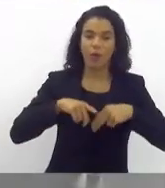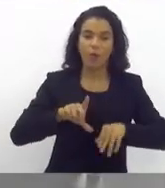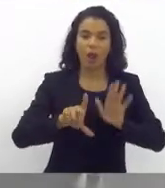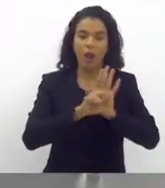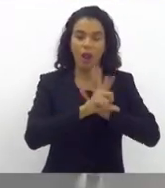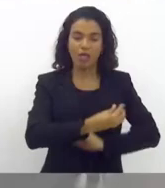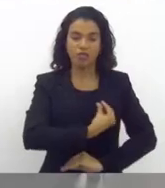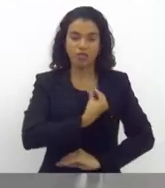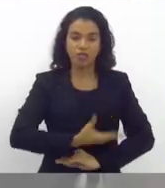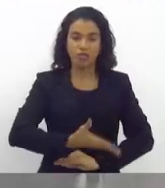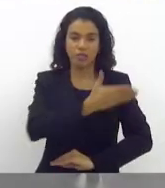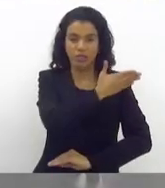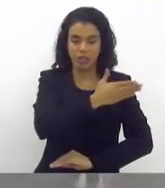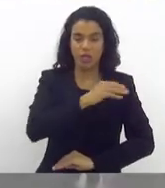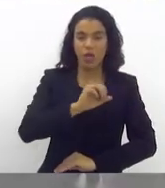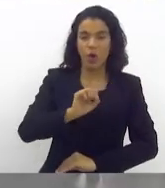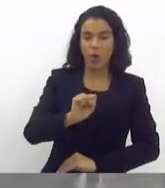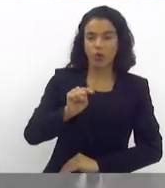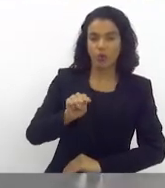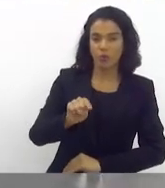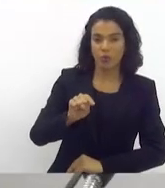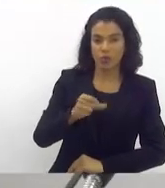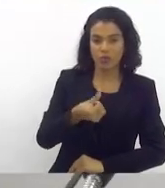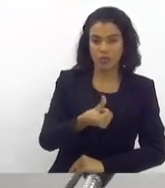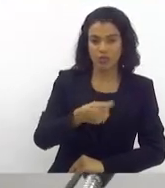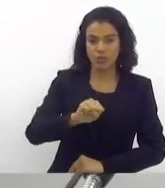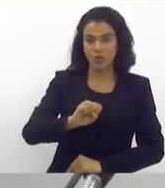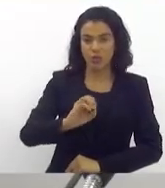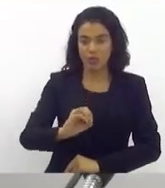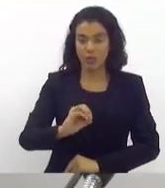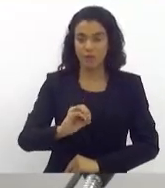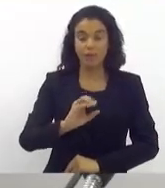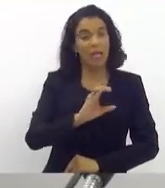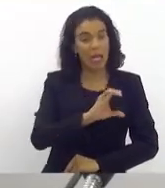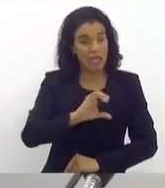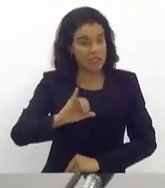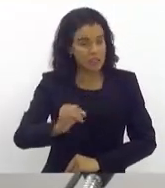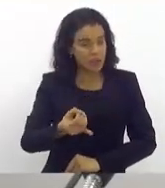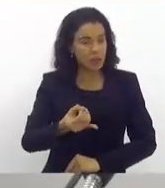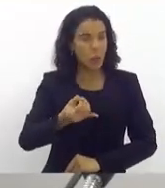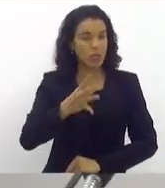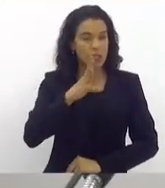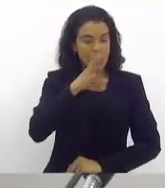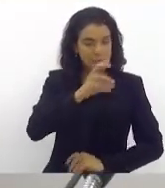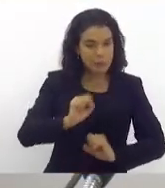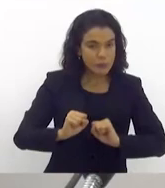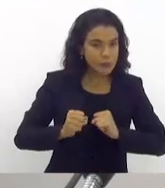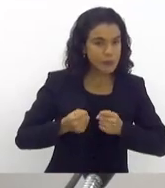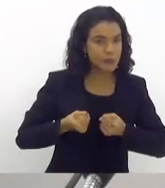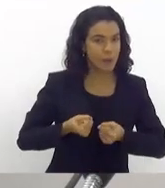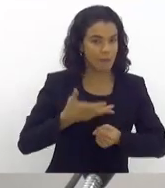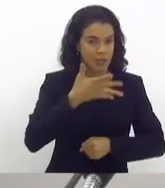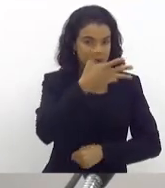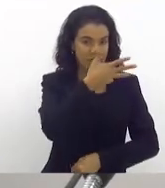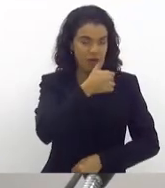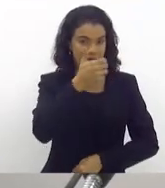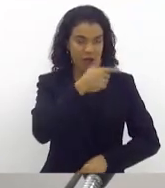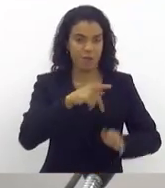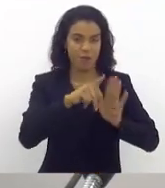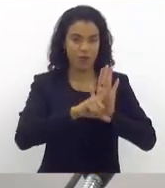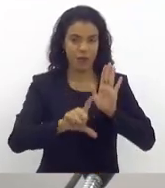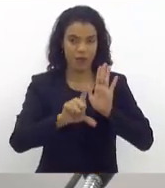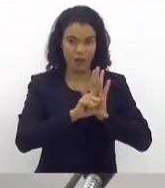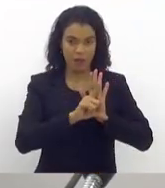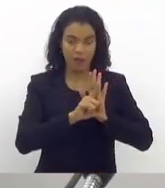8.780, de 31 de março de 2020. A CCJ tem feito um esforço para salvar os projetos de colega, inclusive propondo alteração em lei